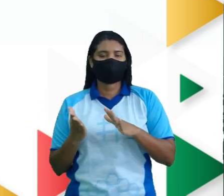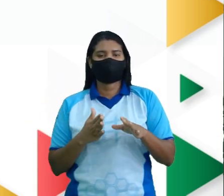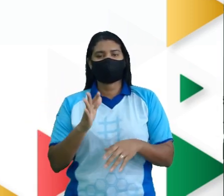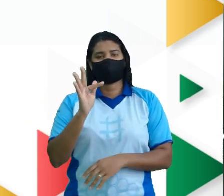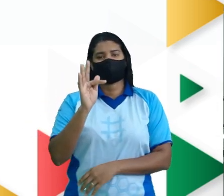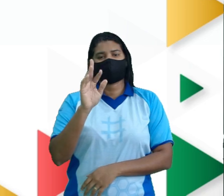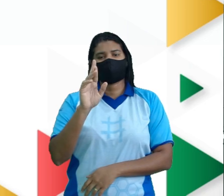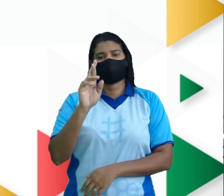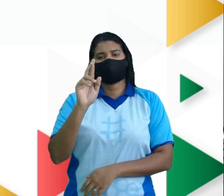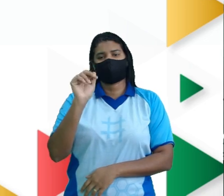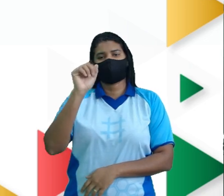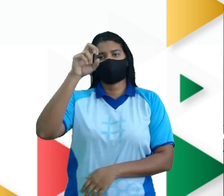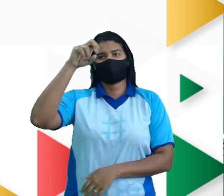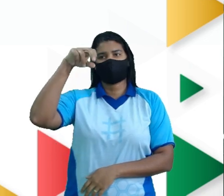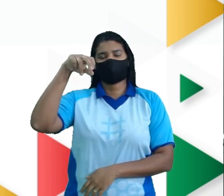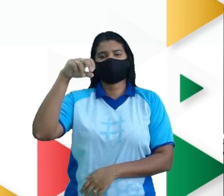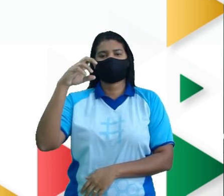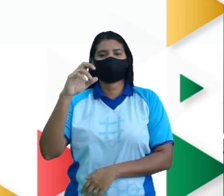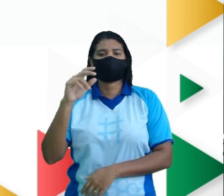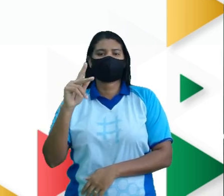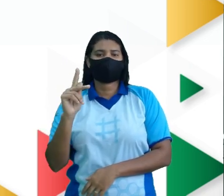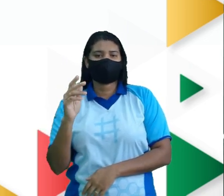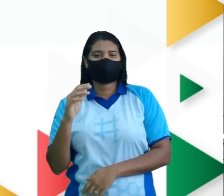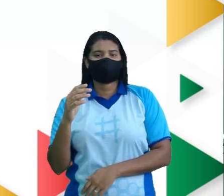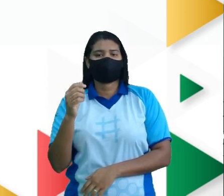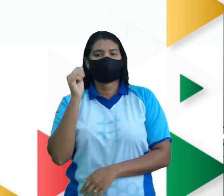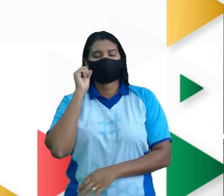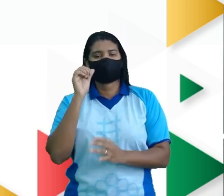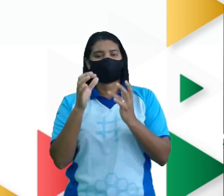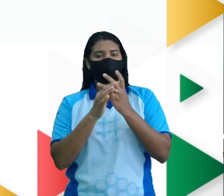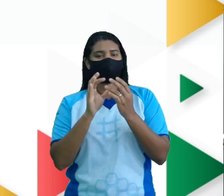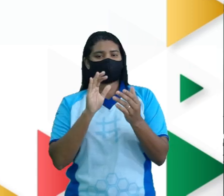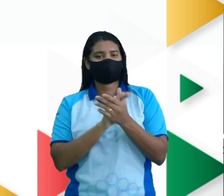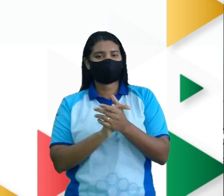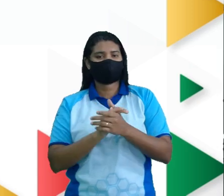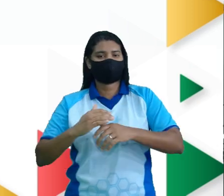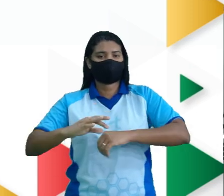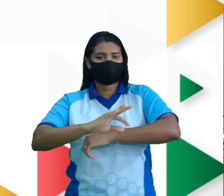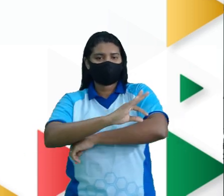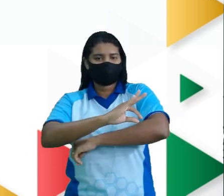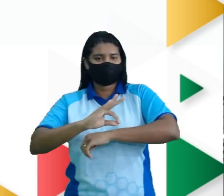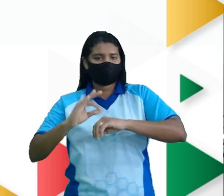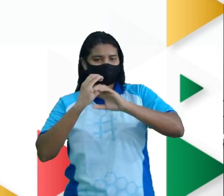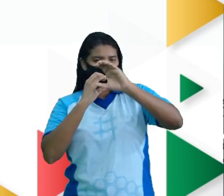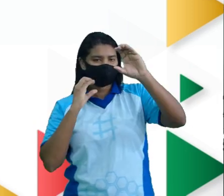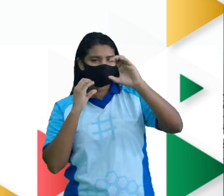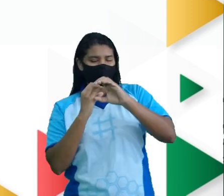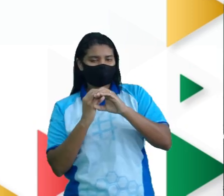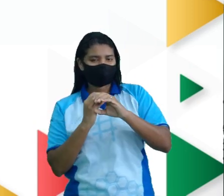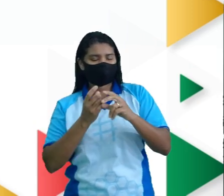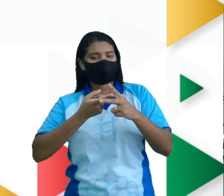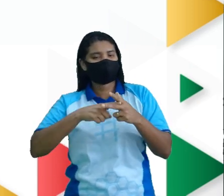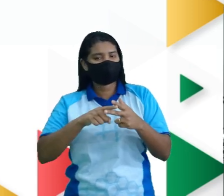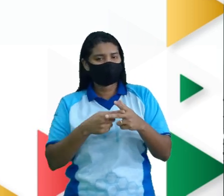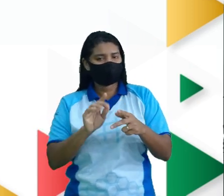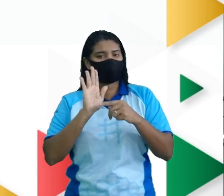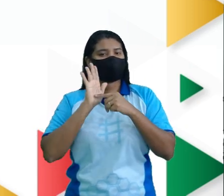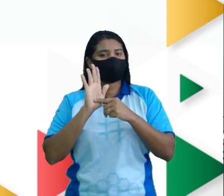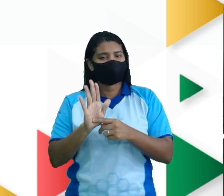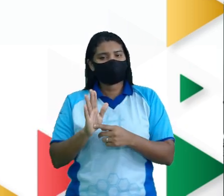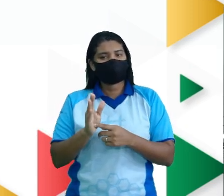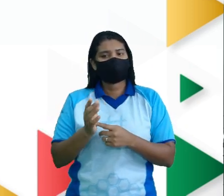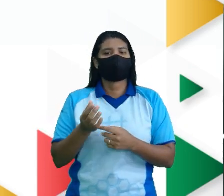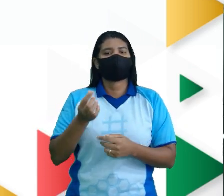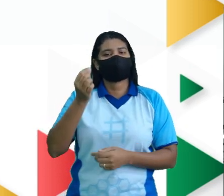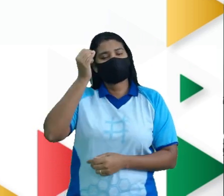Gilbert e sua esposa, né, um engenheiro mecânico, apresentou a ideia pela primeira vez em sua apresentação